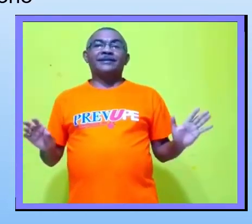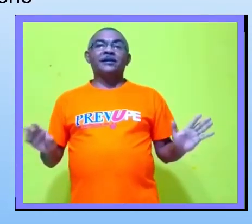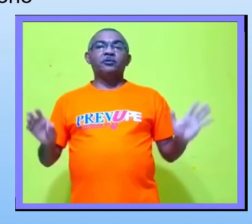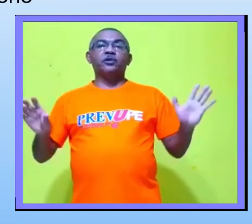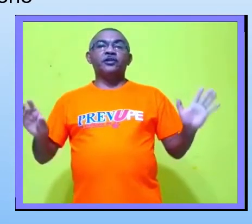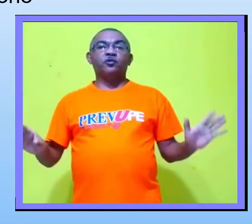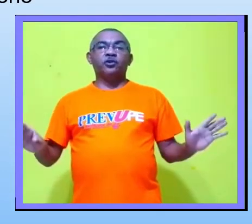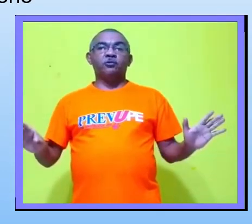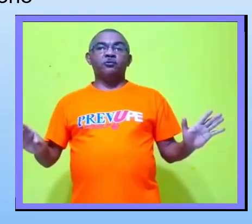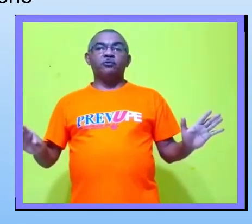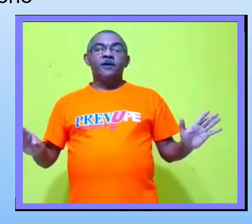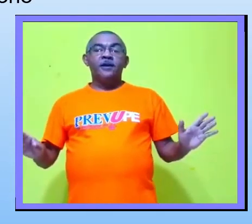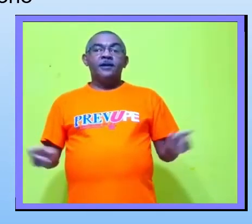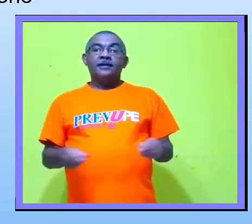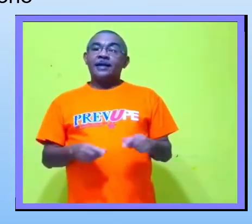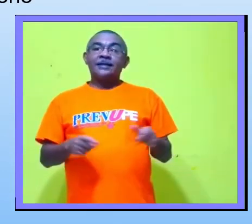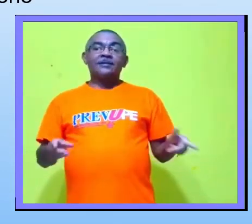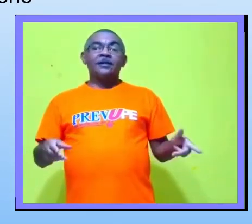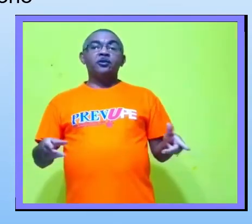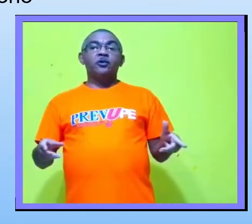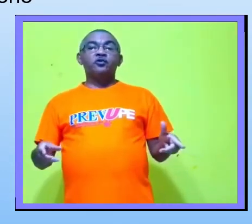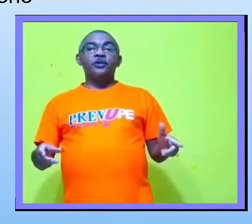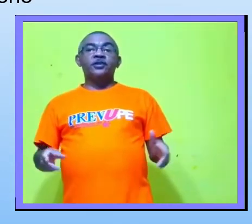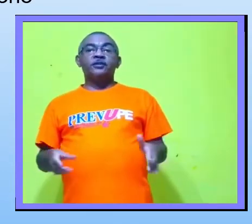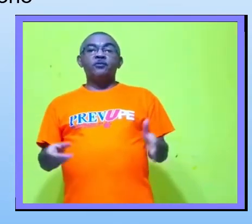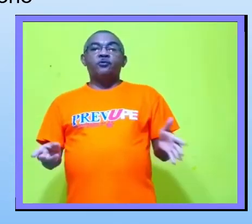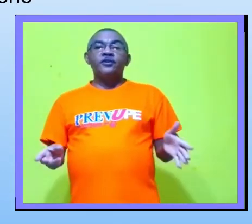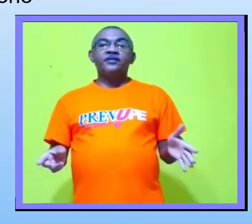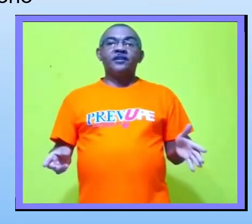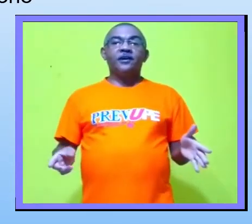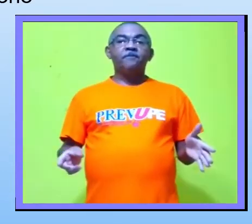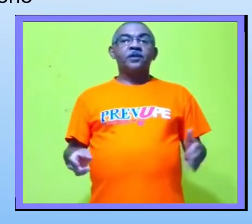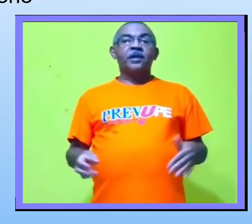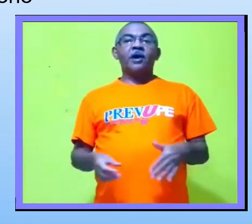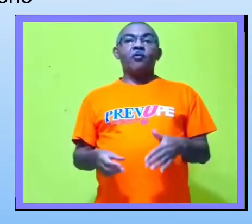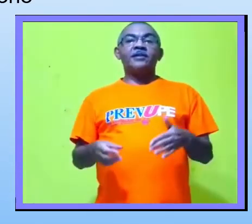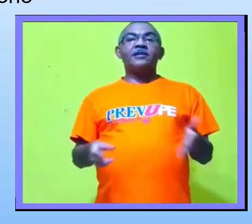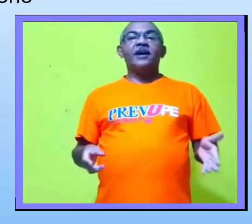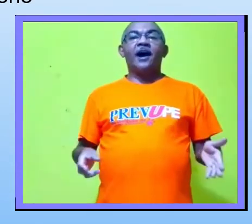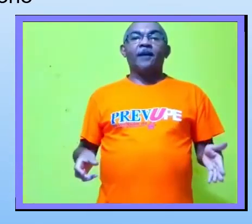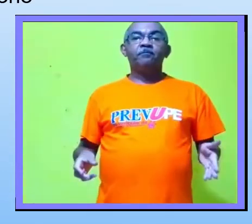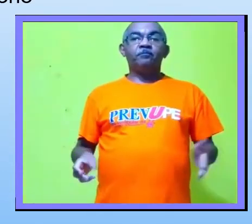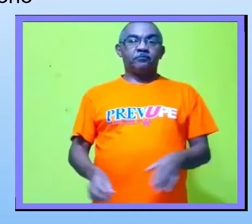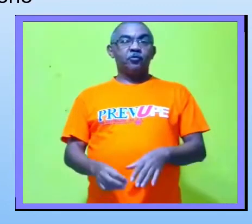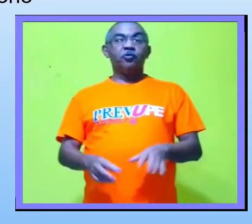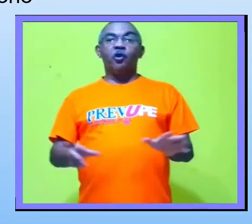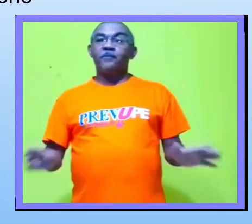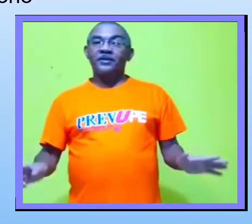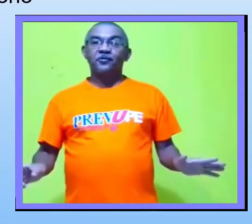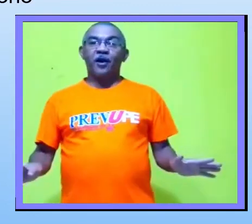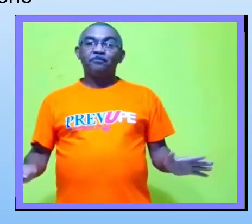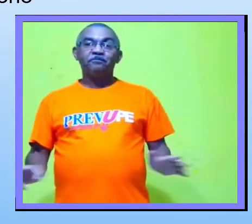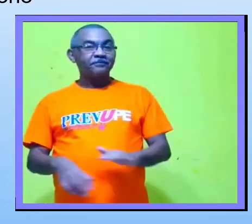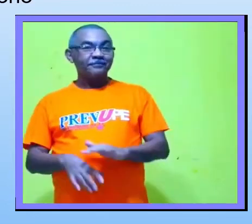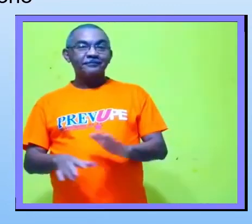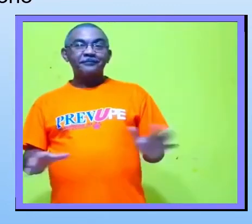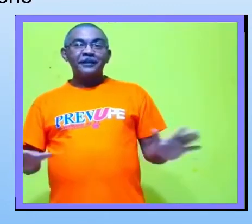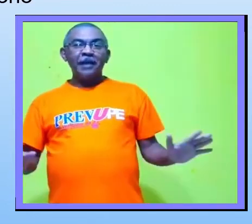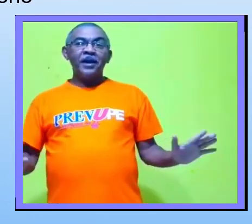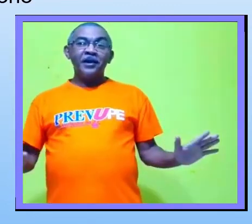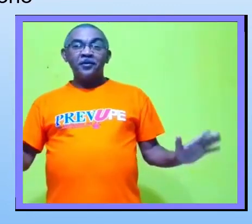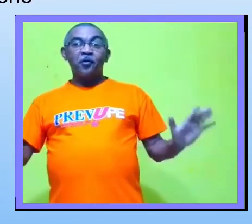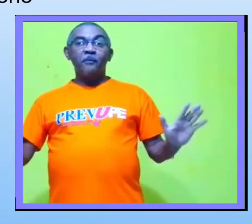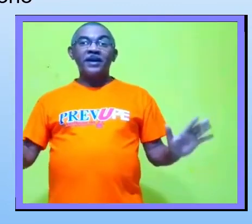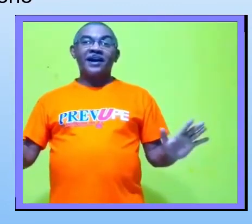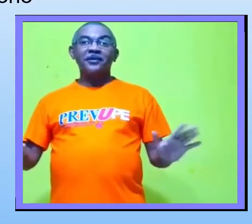questão tratando desse conteúdo. Está tratando de uma substância muito conhecida, que é o EDTA. O nome, pessoal,